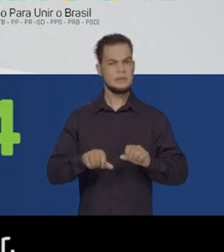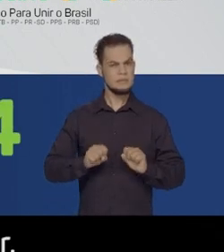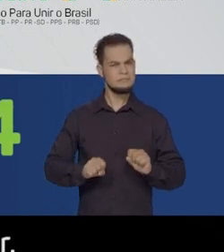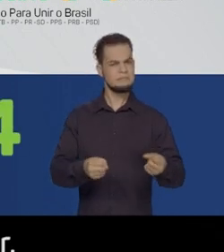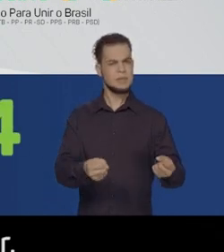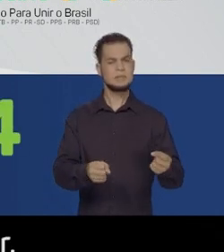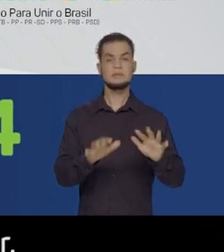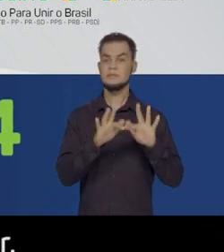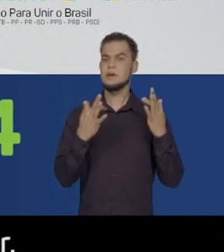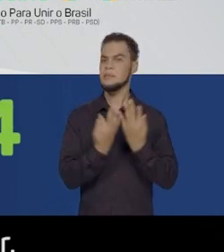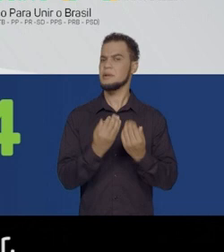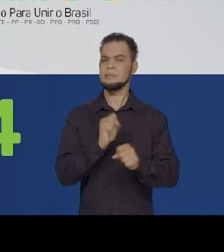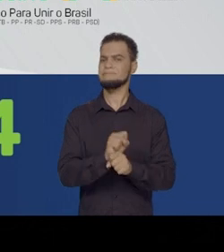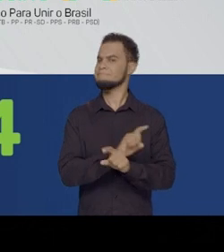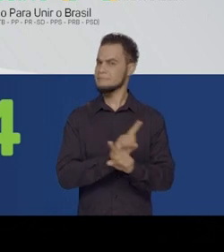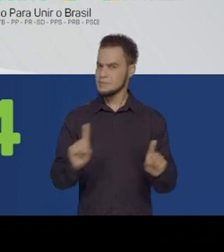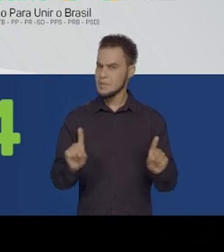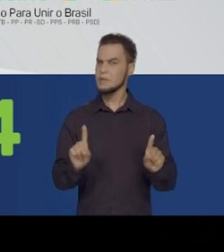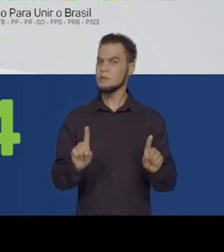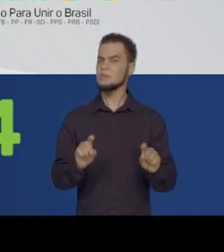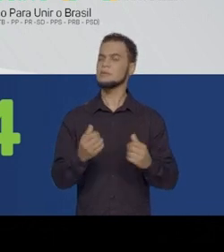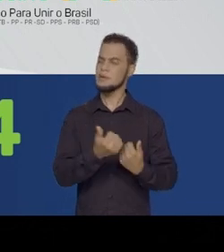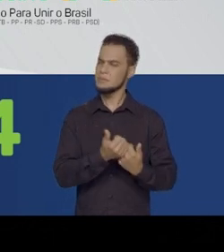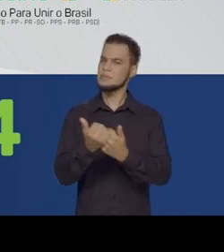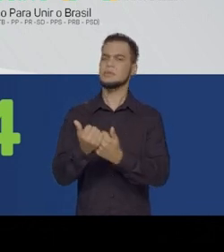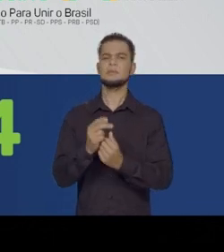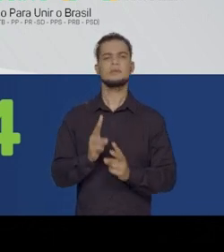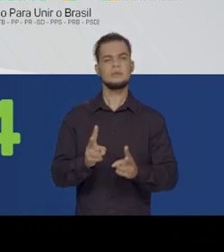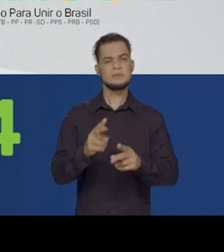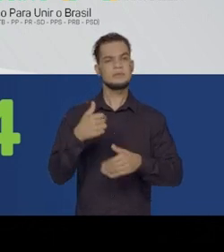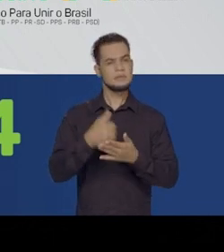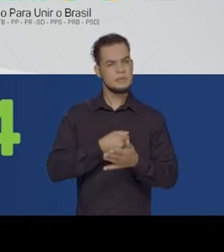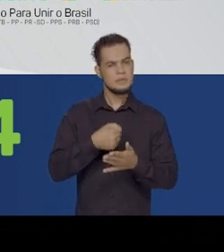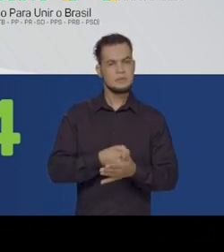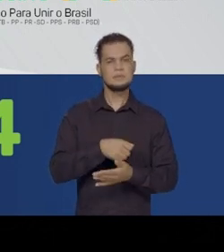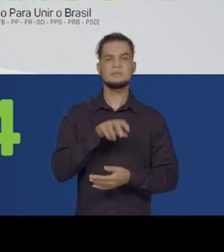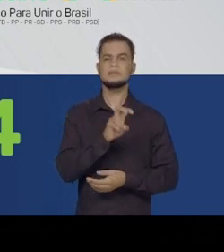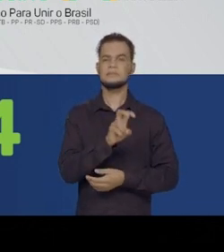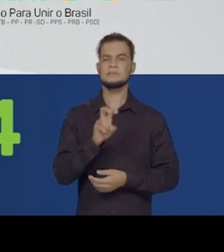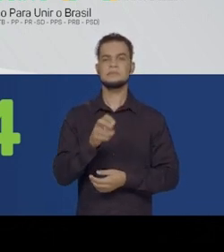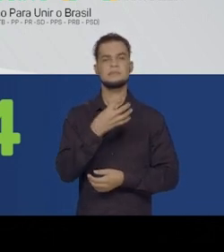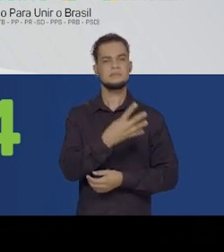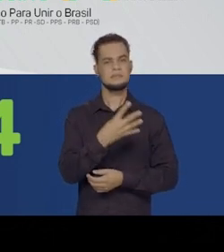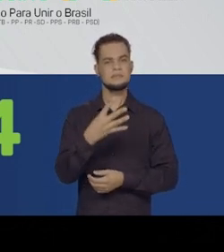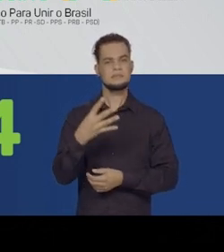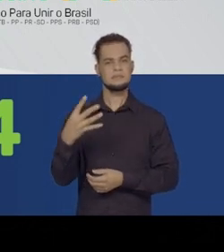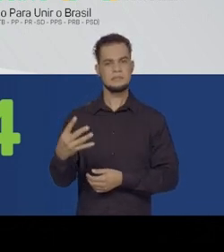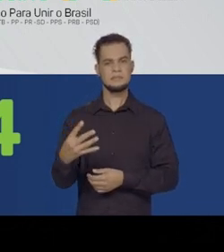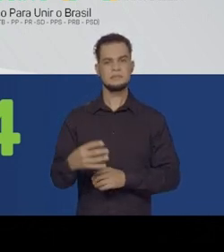proteção da família não pode parar. Conto com seu apoio para continuar nossa luta. Leandro Genaro,